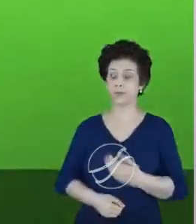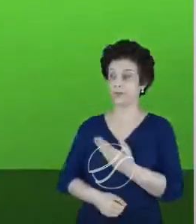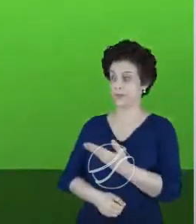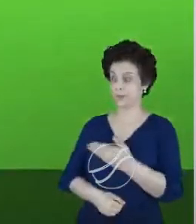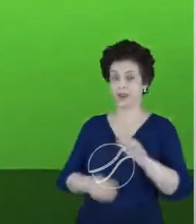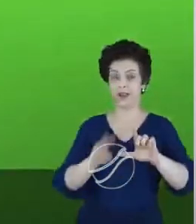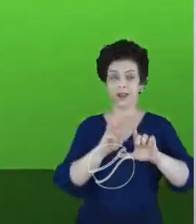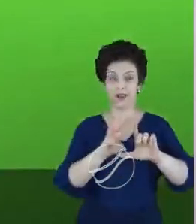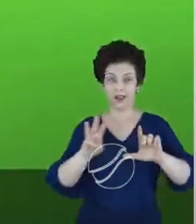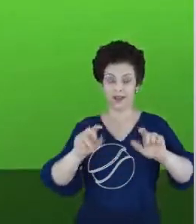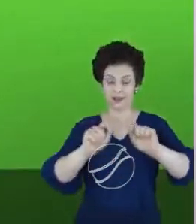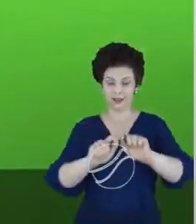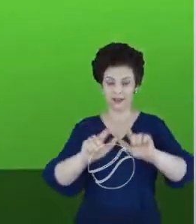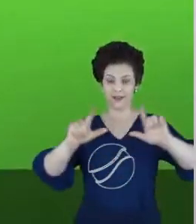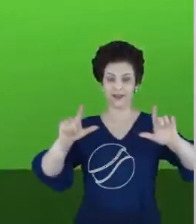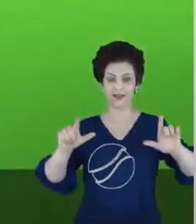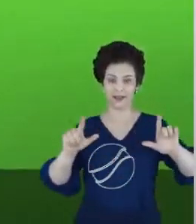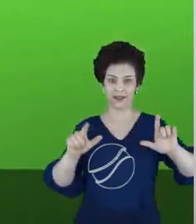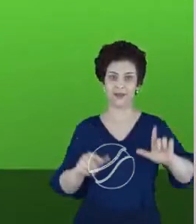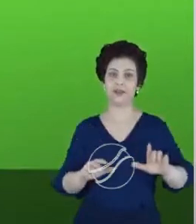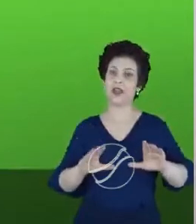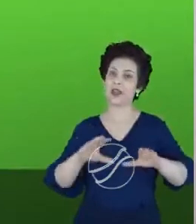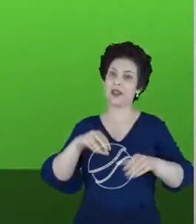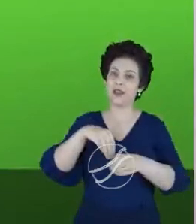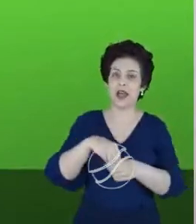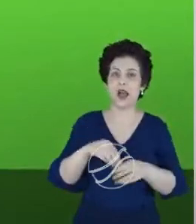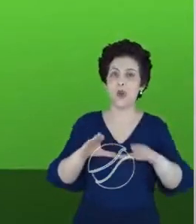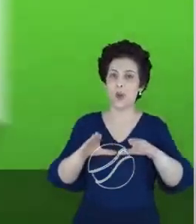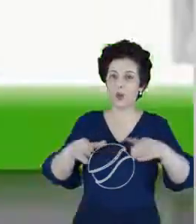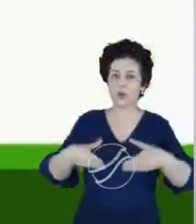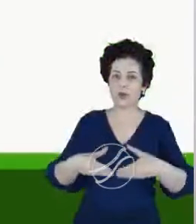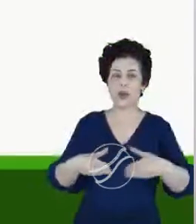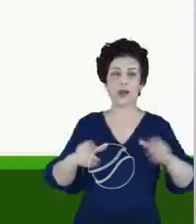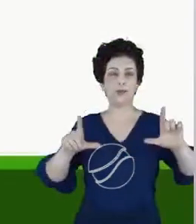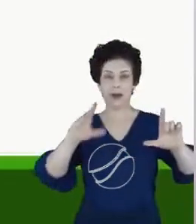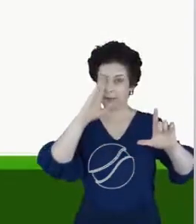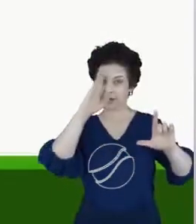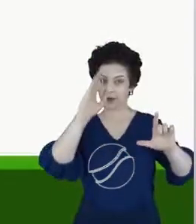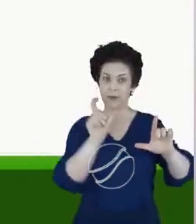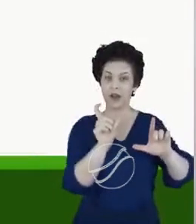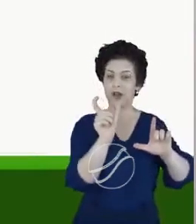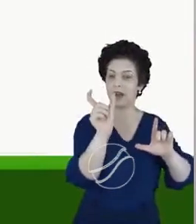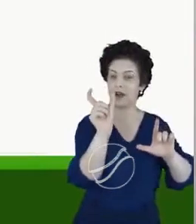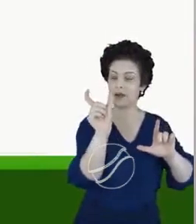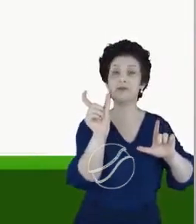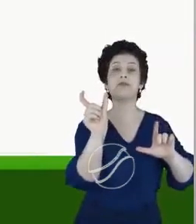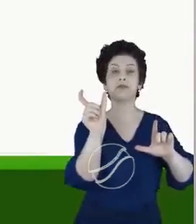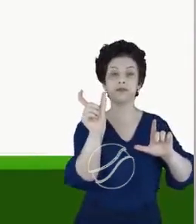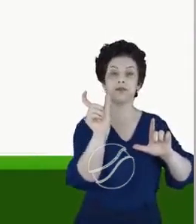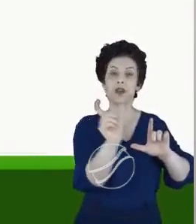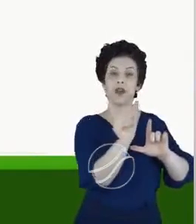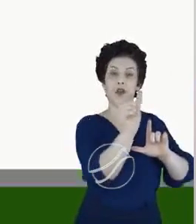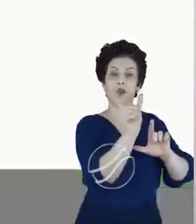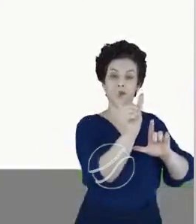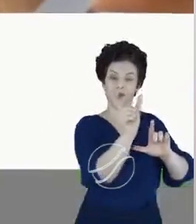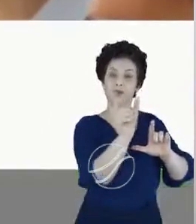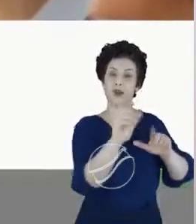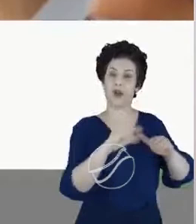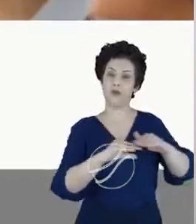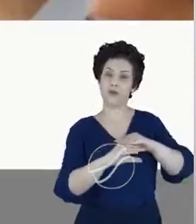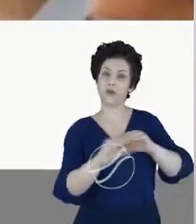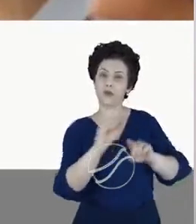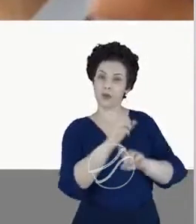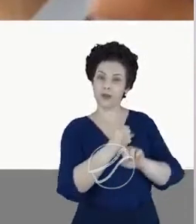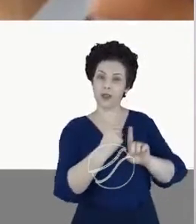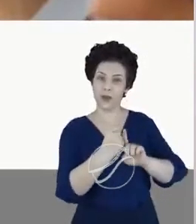www.sicred.com.br/na comunida Esse é um Ali vai ter o edital é a uma das entidades vamos poder verificar se os projetos estão em quadrado